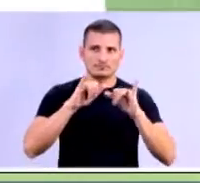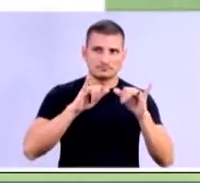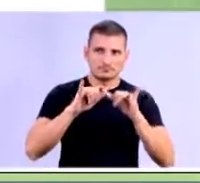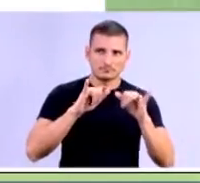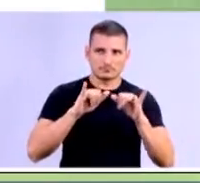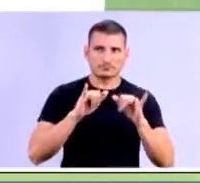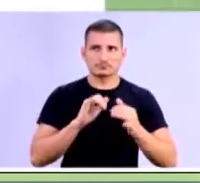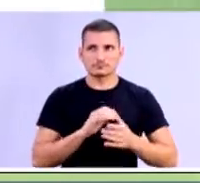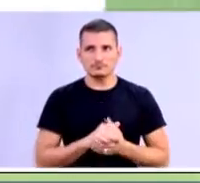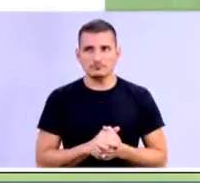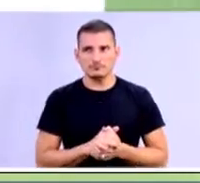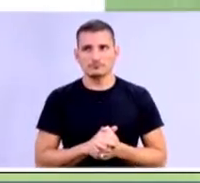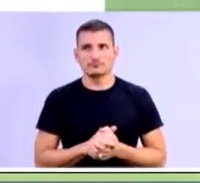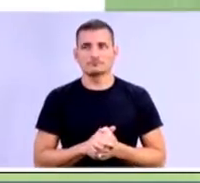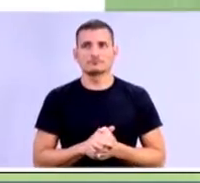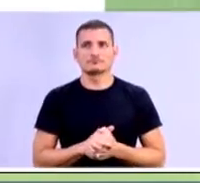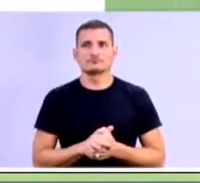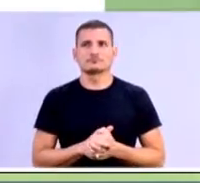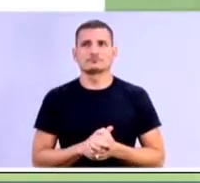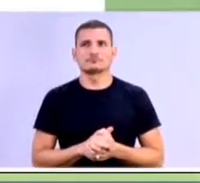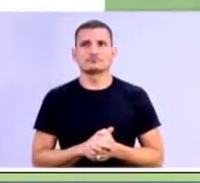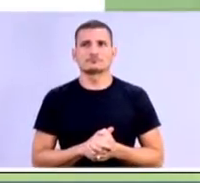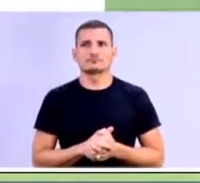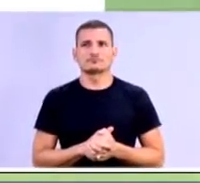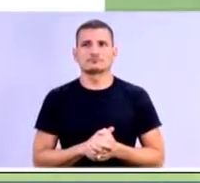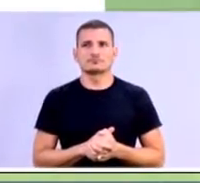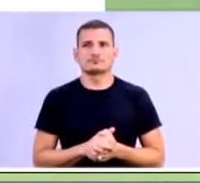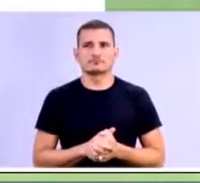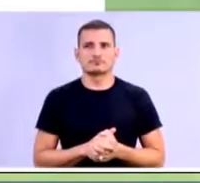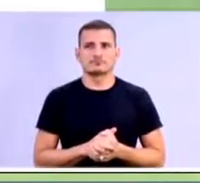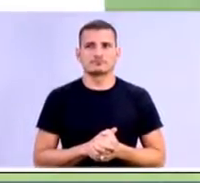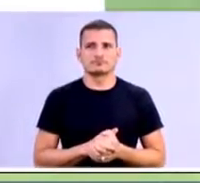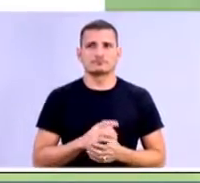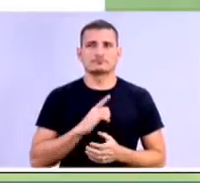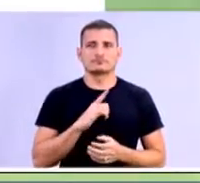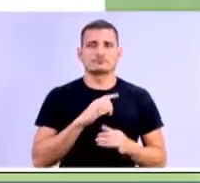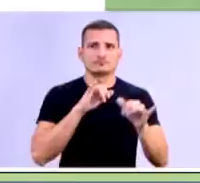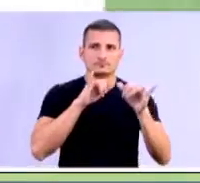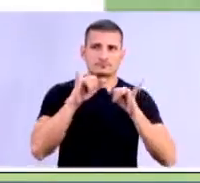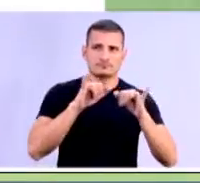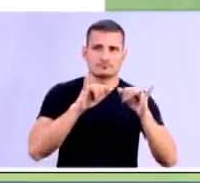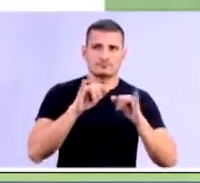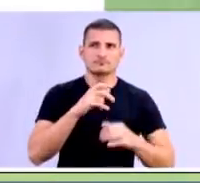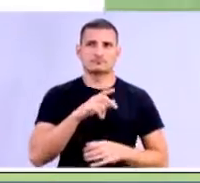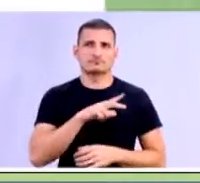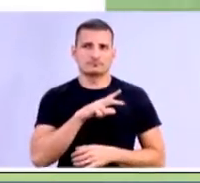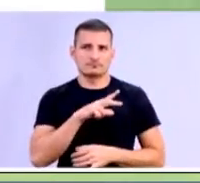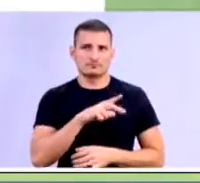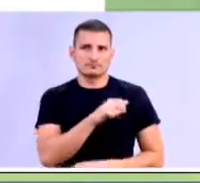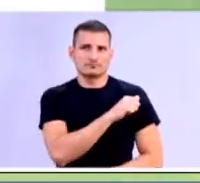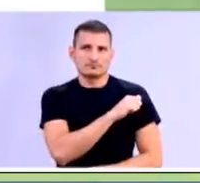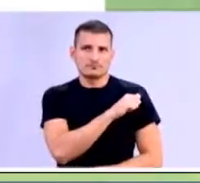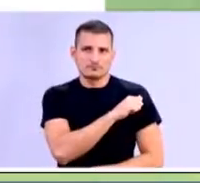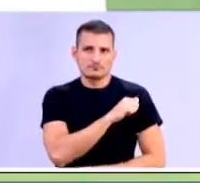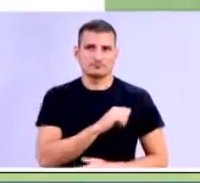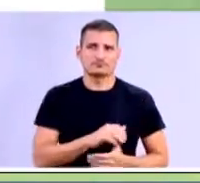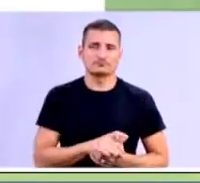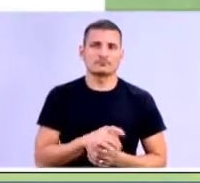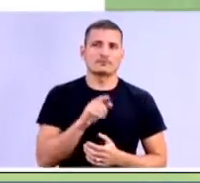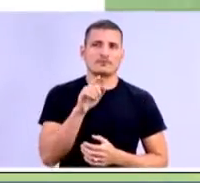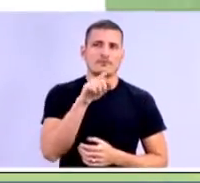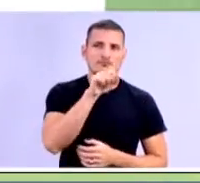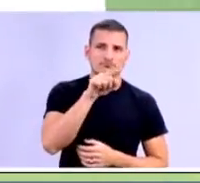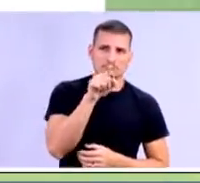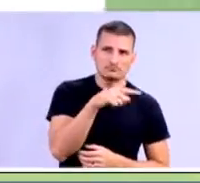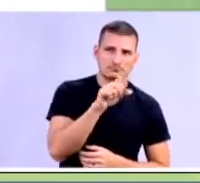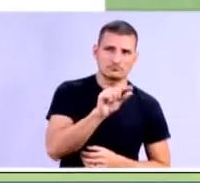aqui central identificando que é um requerimento, as informações pessoais do aluno, você vai marcar qual solicitação